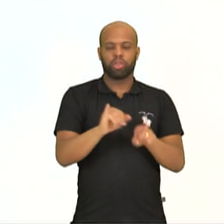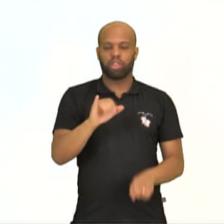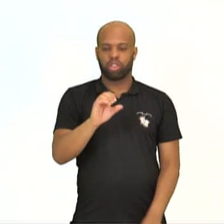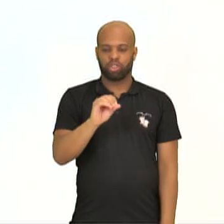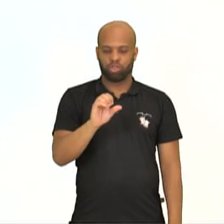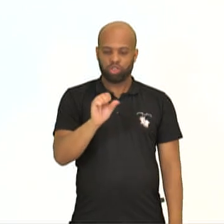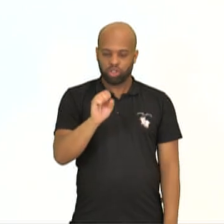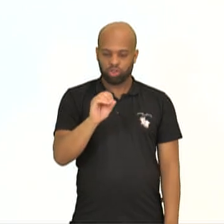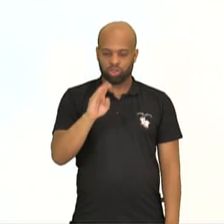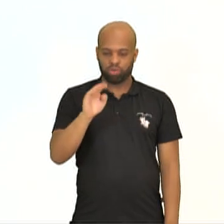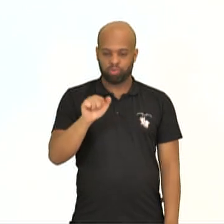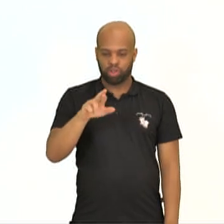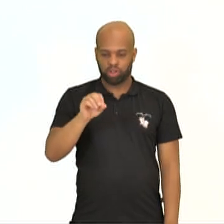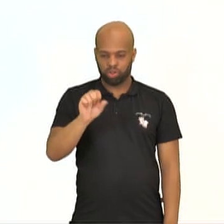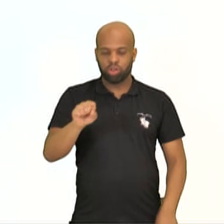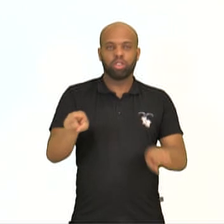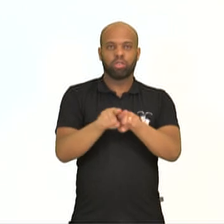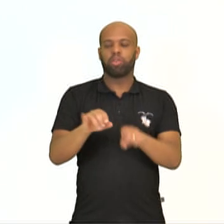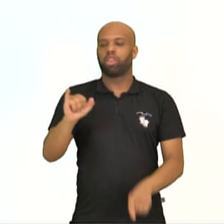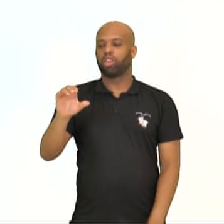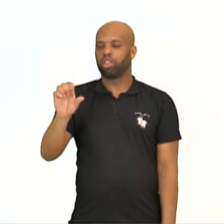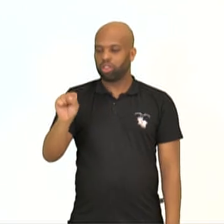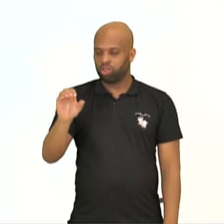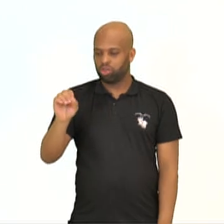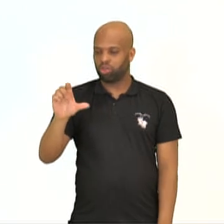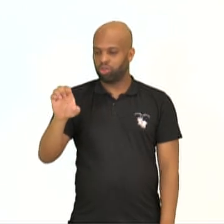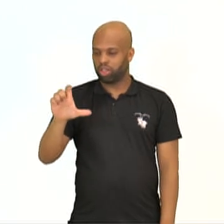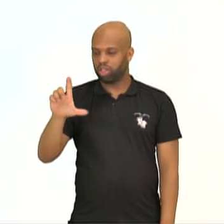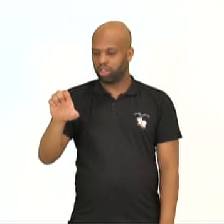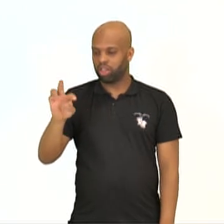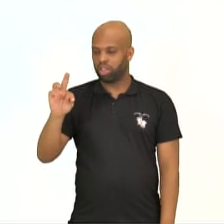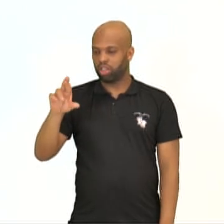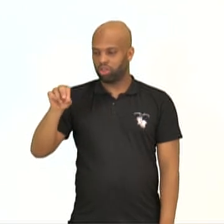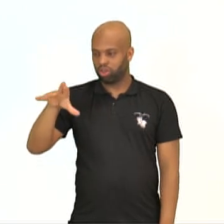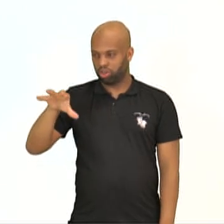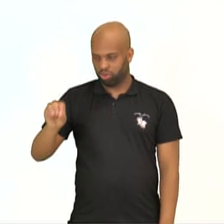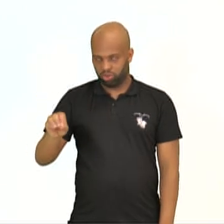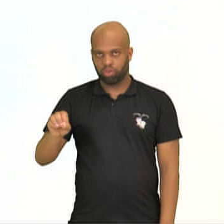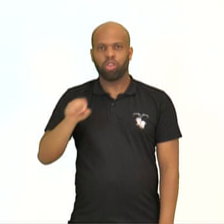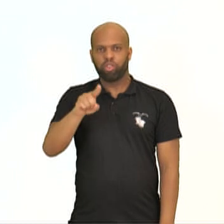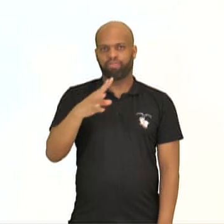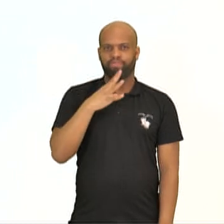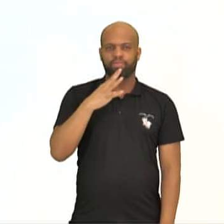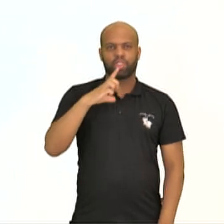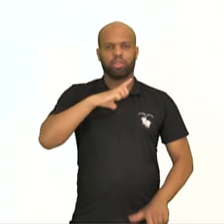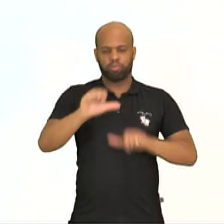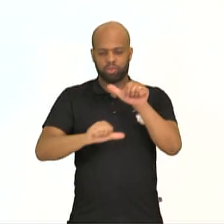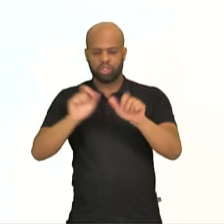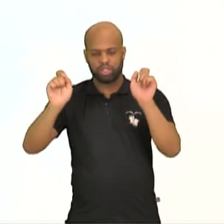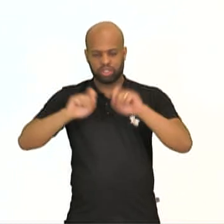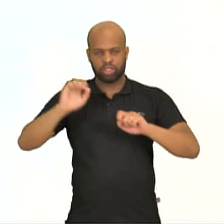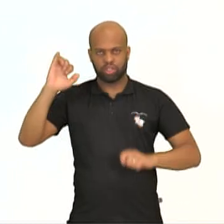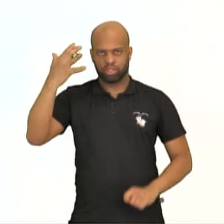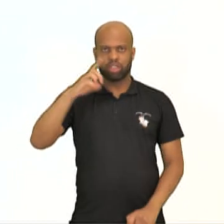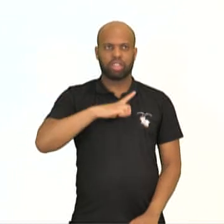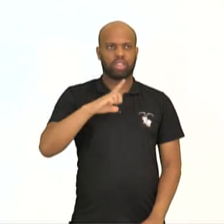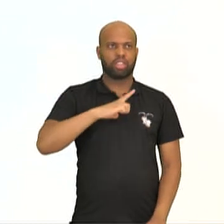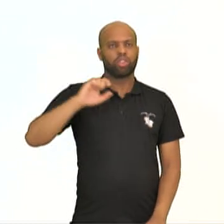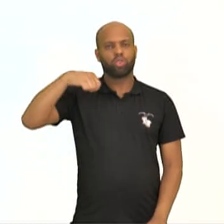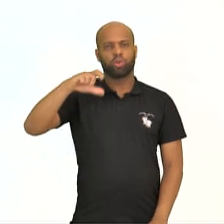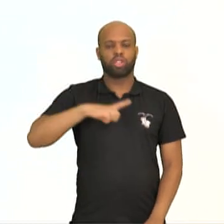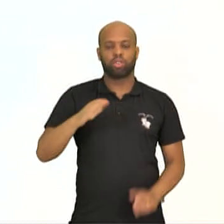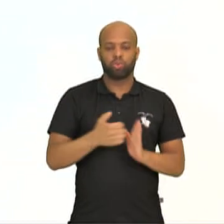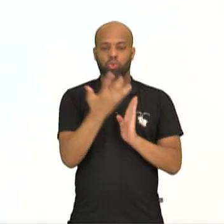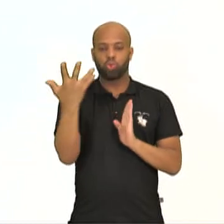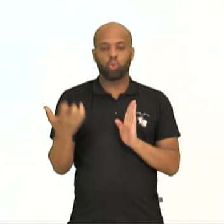e praticar o conhecimento por atividades. Você conhece as modificações que podem acontecer em relação à